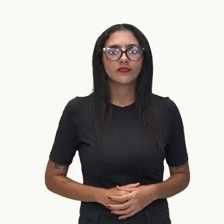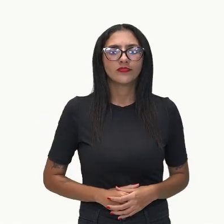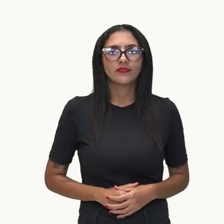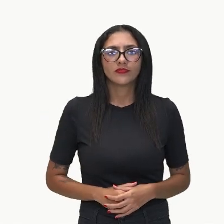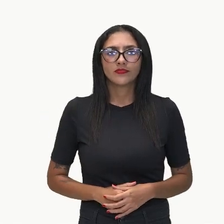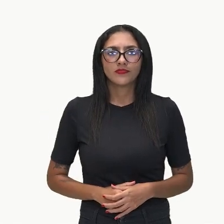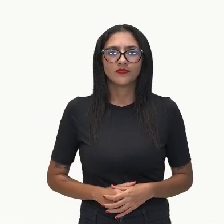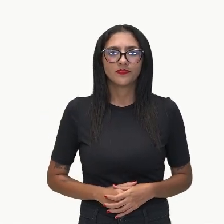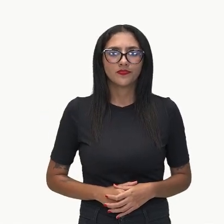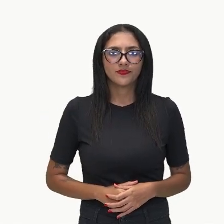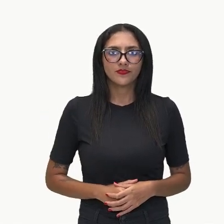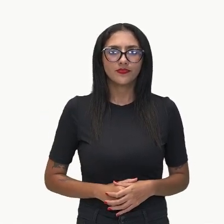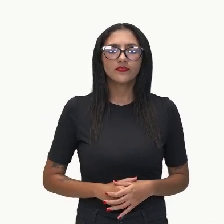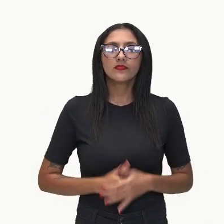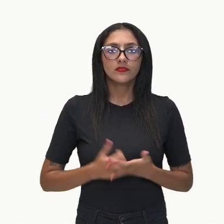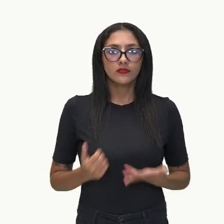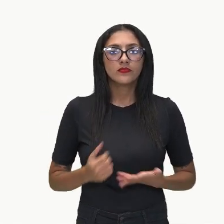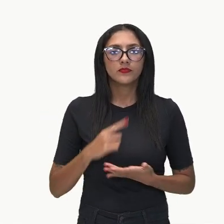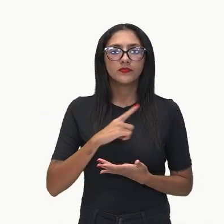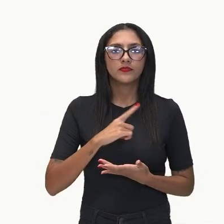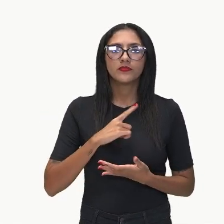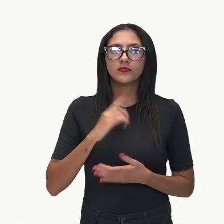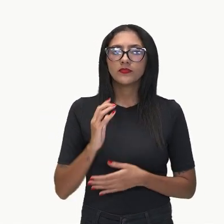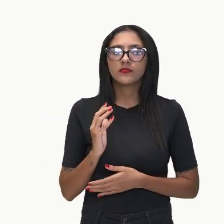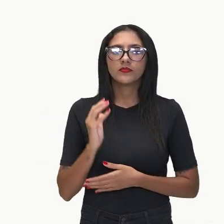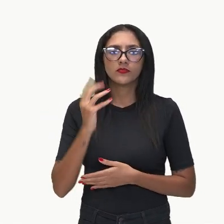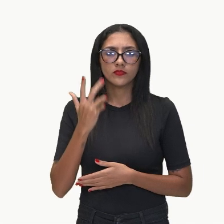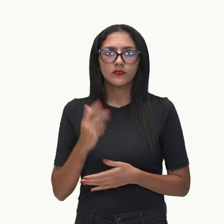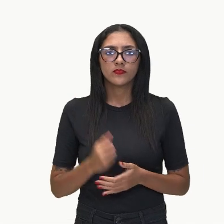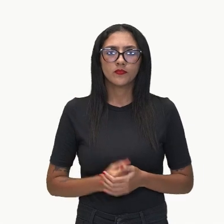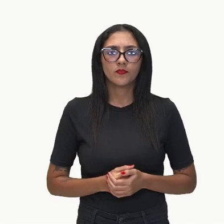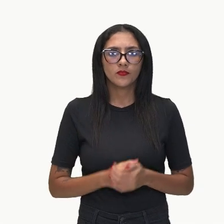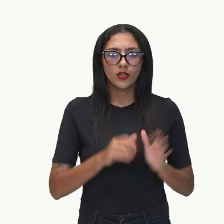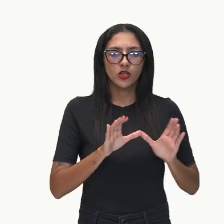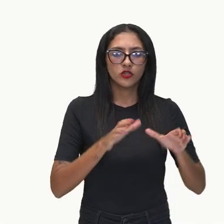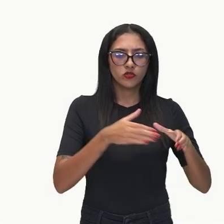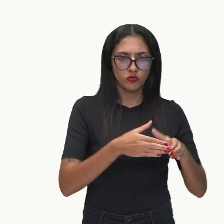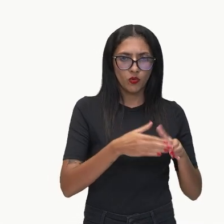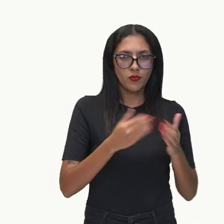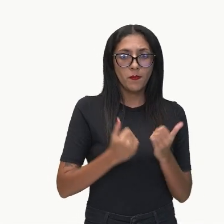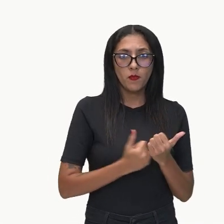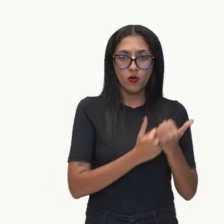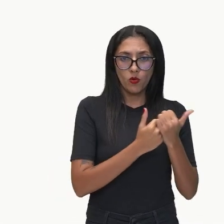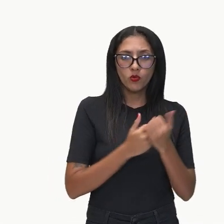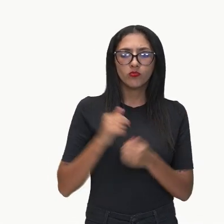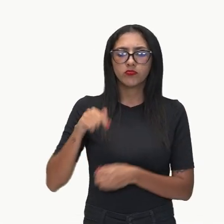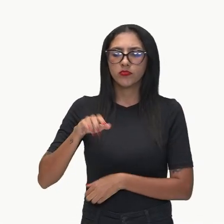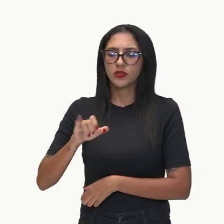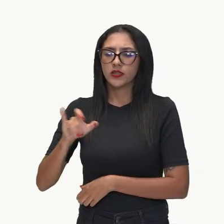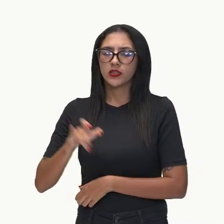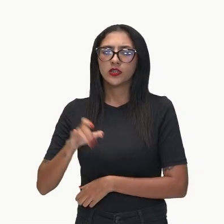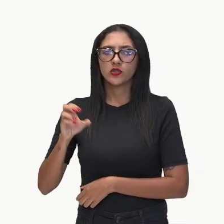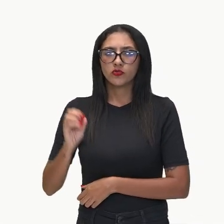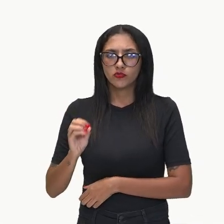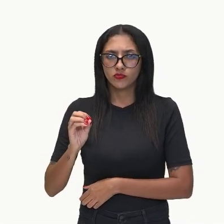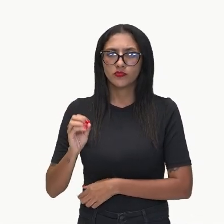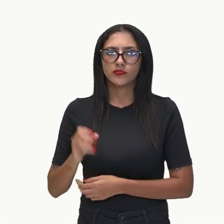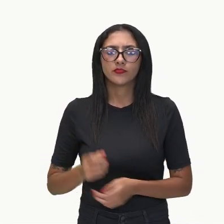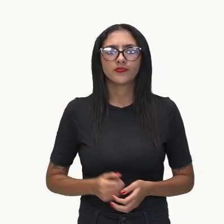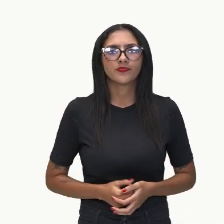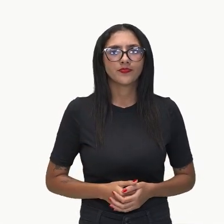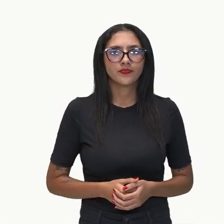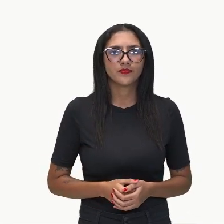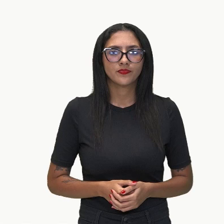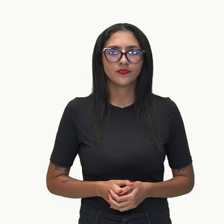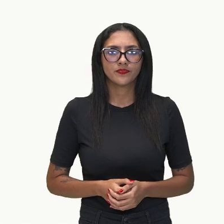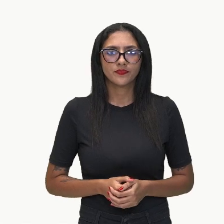tá? Então nós tivemos aí o lado dos aliados e o lado do famoso eixo. E aí,